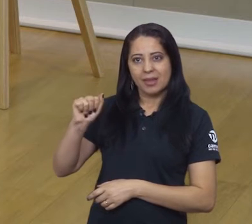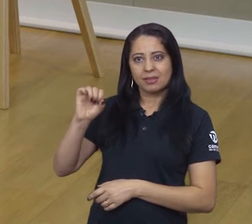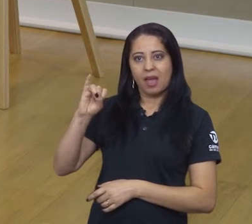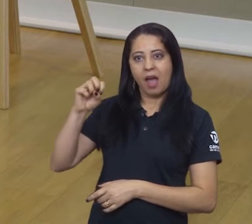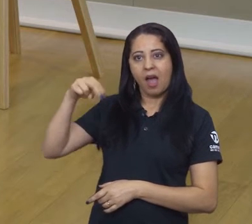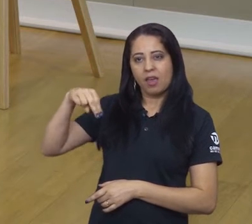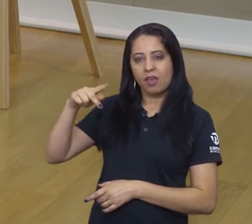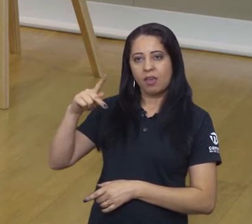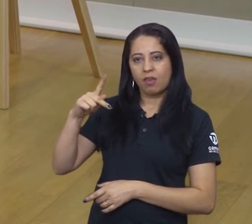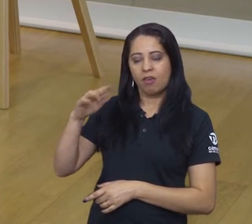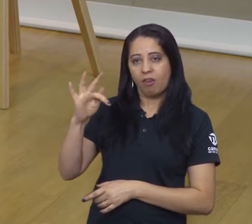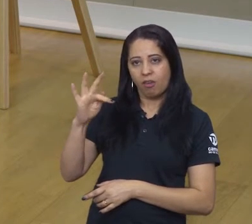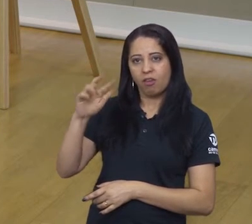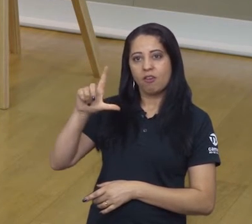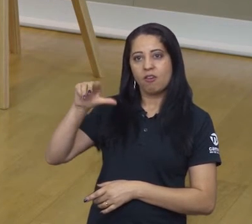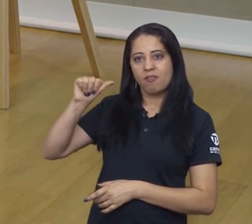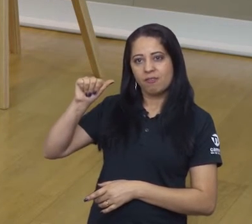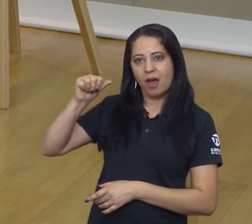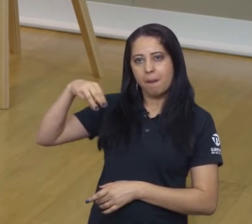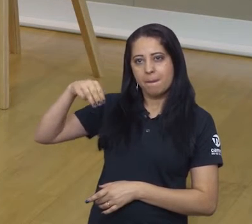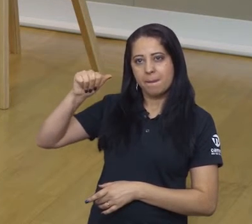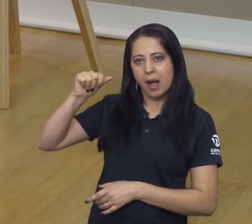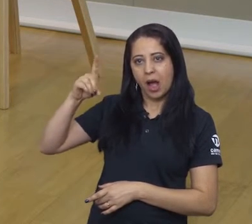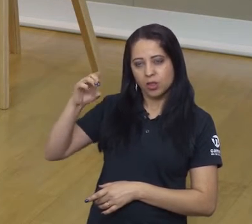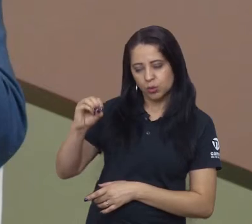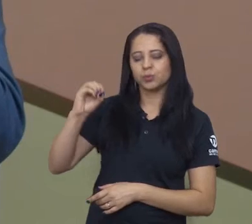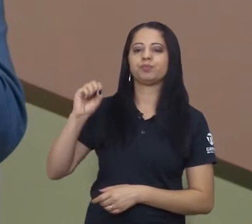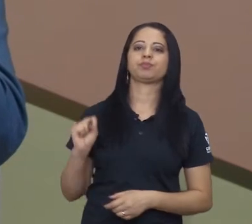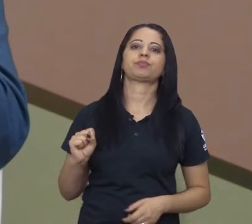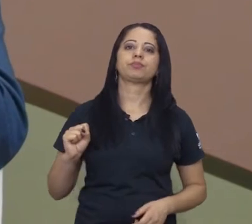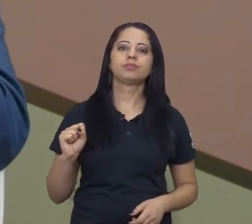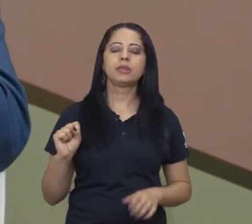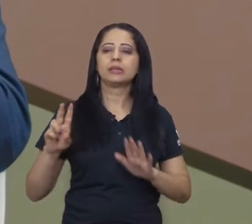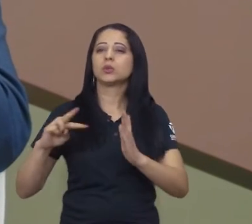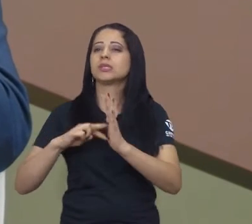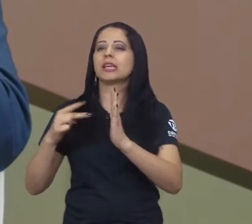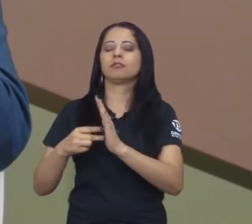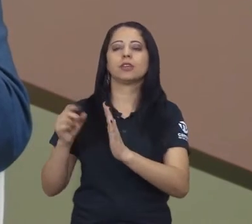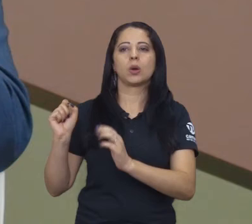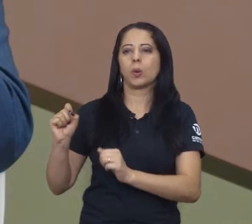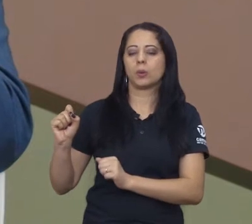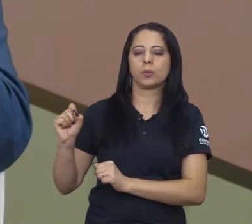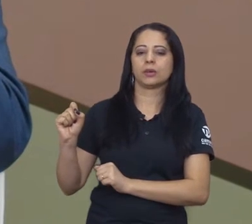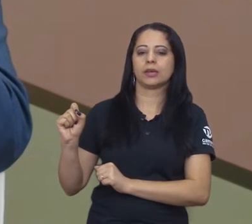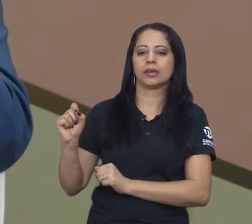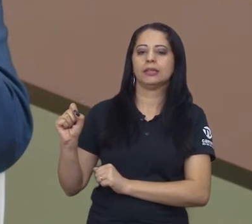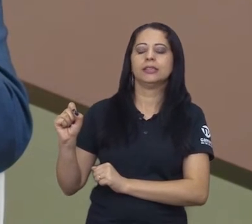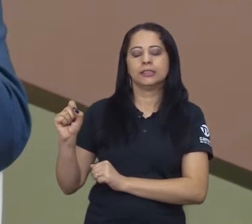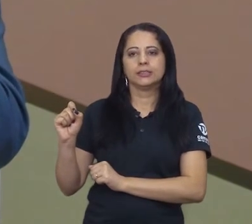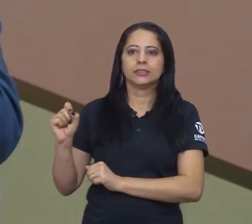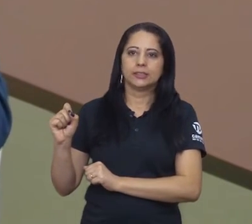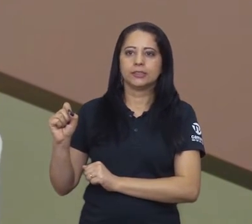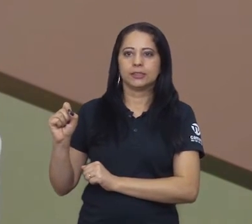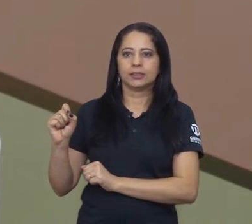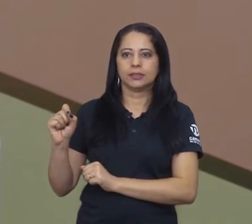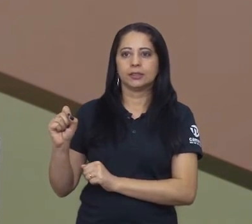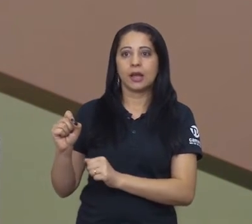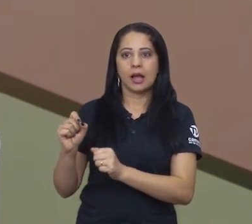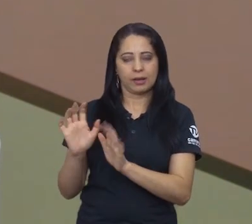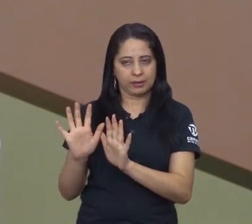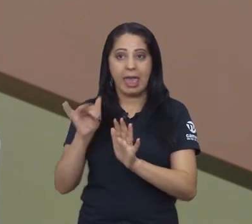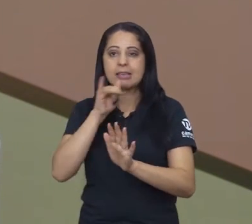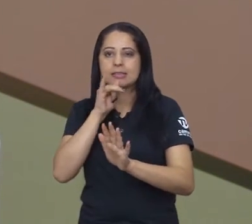grande grande então e múltiplo né então a gente vê Desde da mesma forma que as coisas